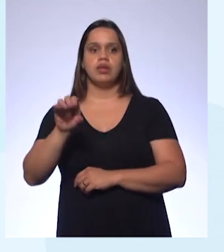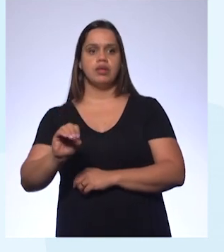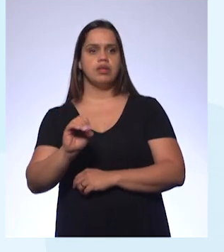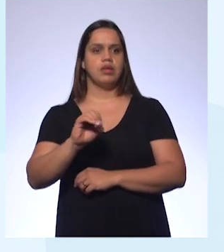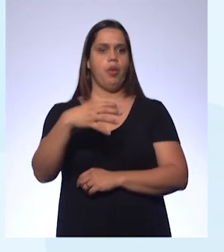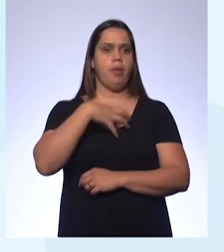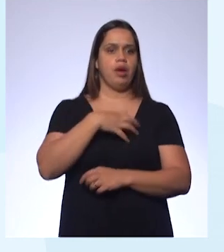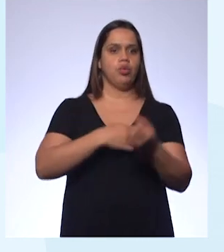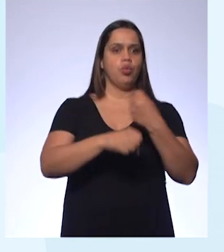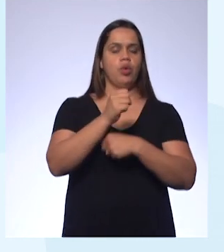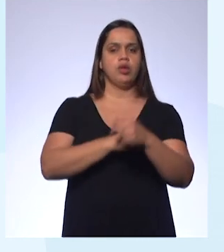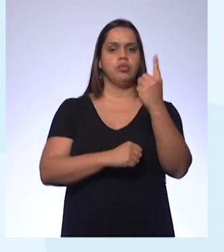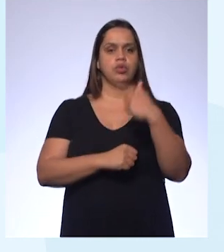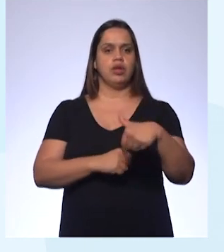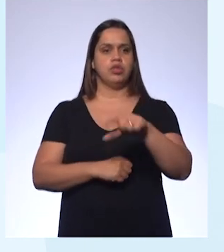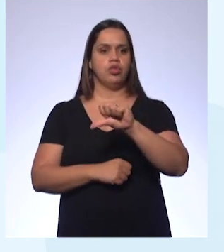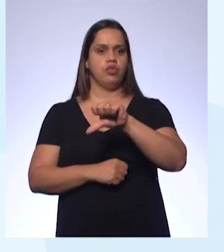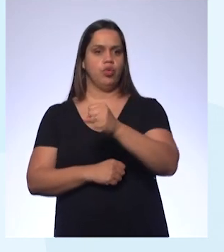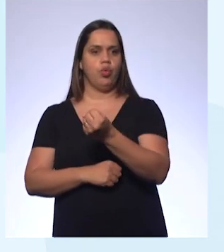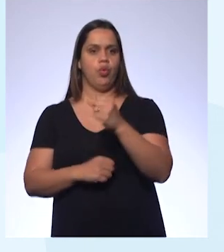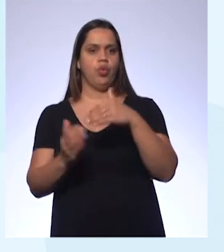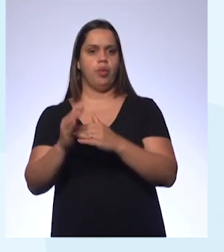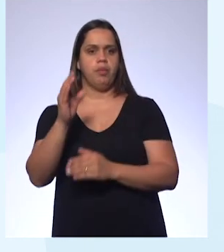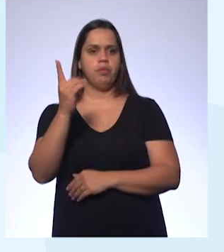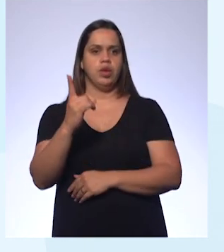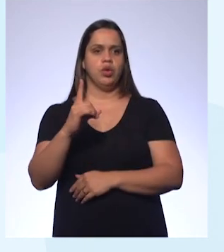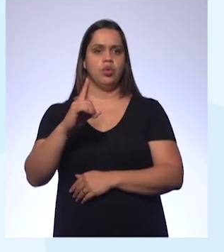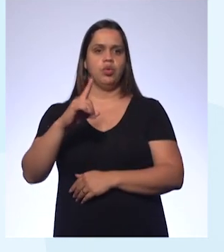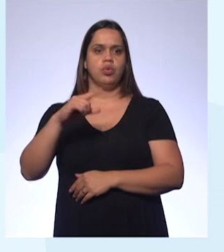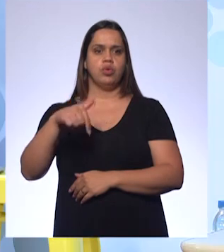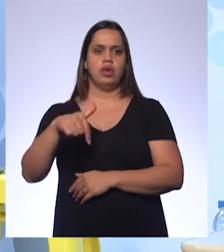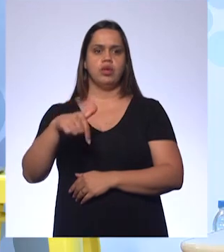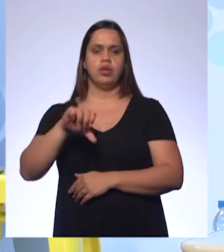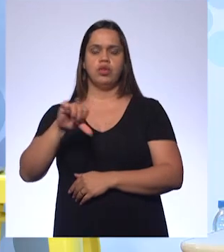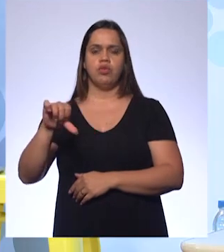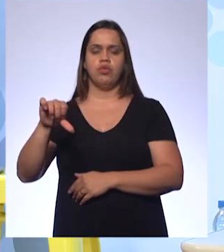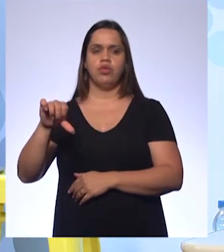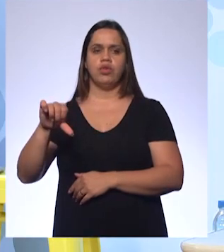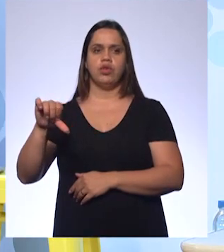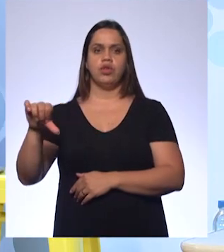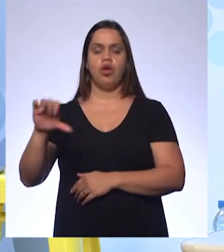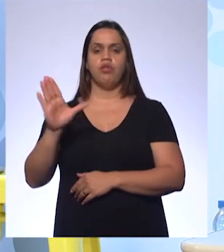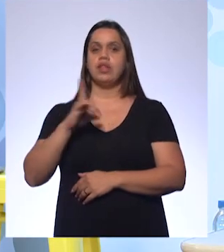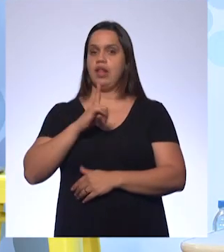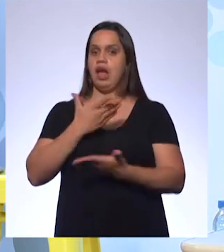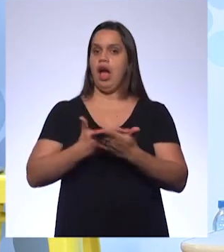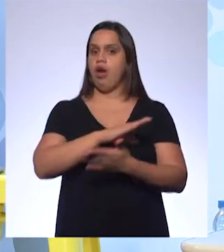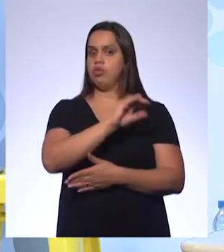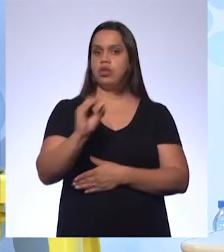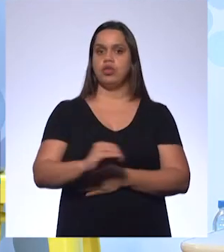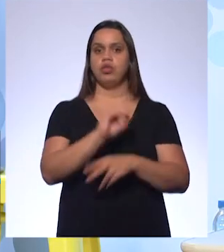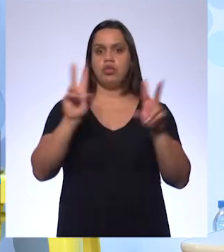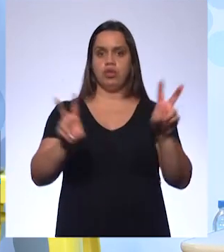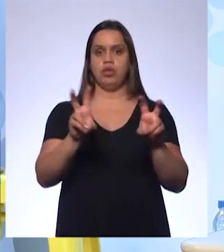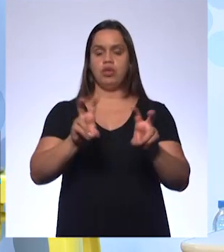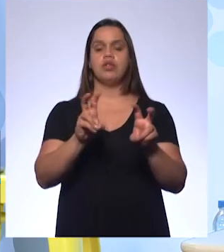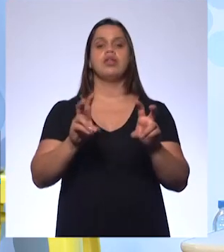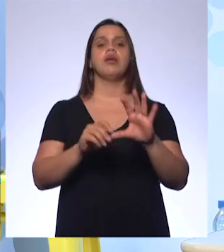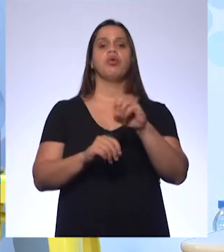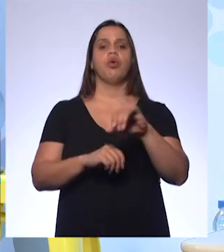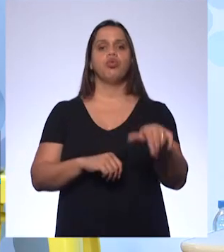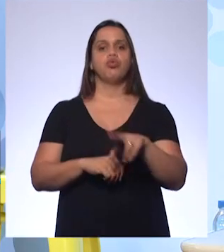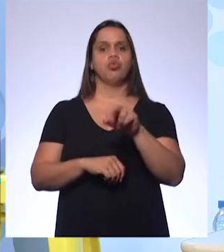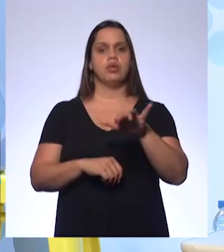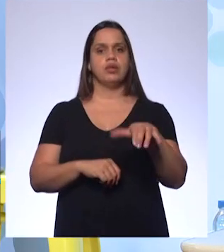de 1798 e 1799. Inclusive, tem aula no Centro de Mídias falando sobre a Conjuração Baiana. Quem